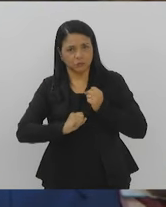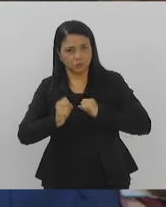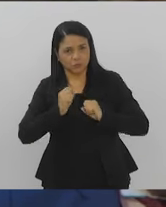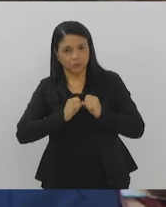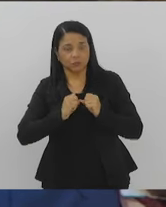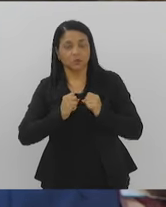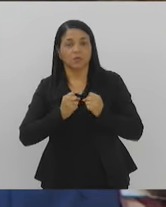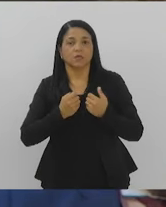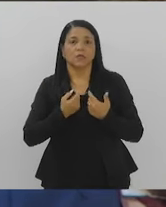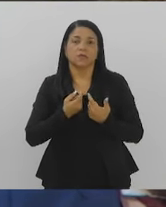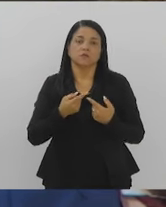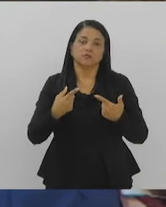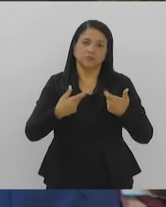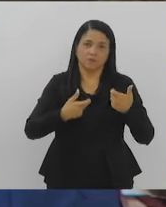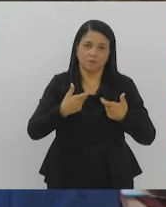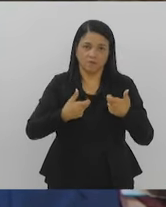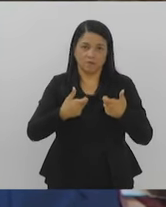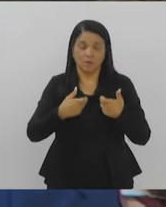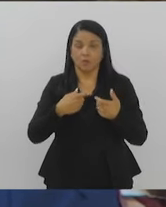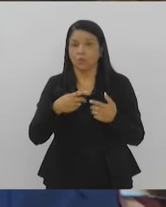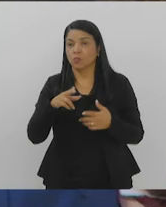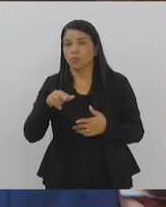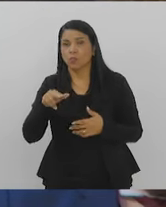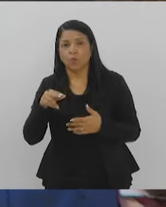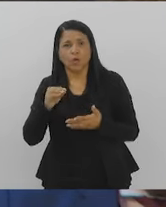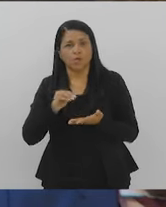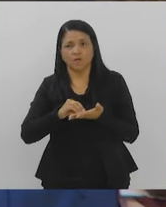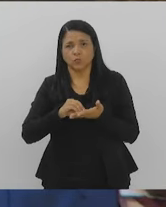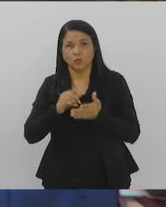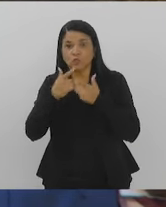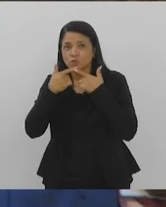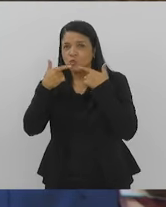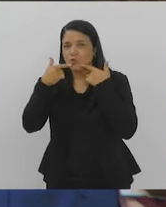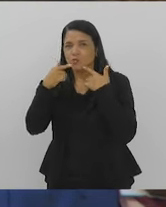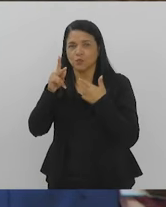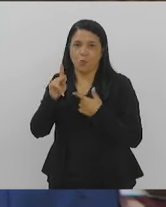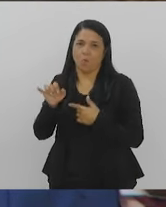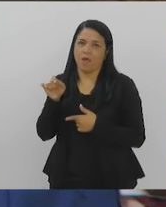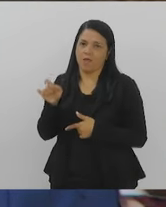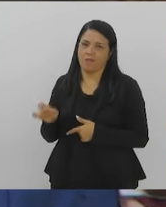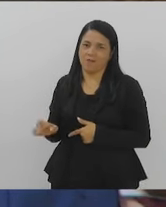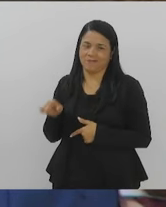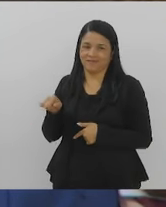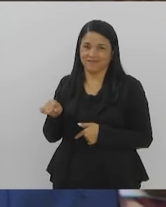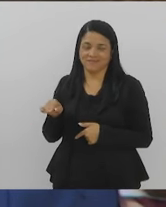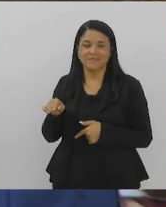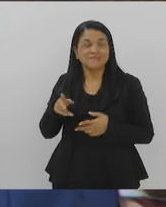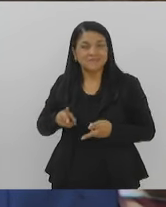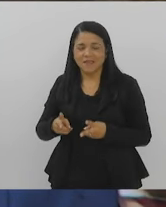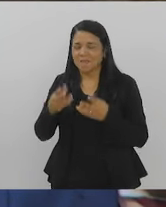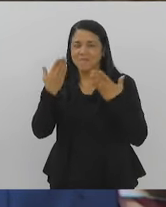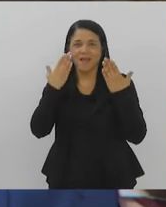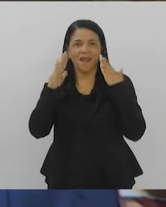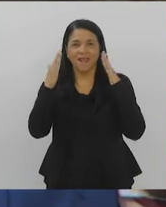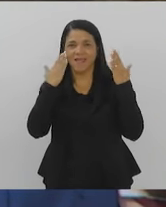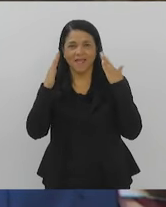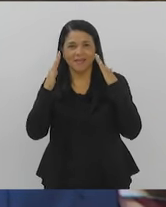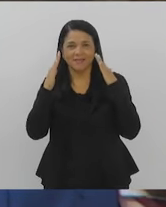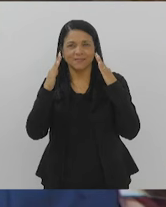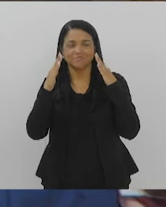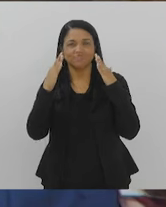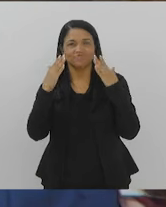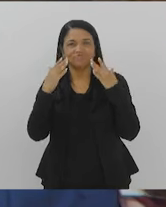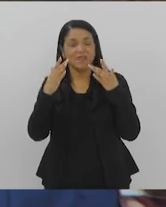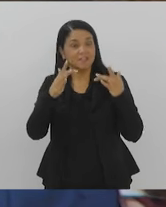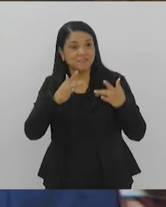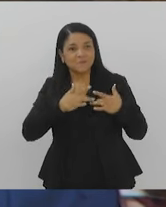guerras. Nunca lhe faltou o sorriso, nunca lhe faltou a alegria e a